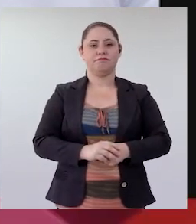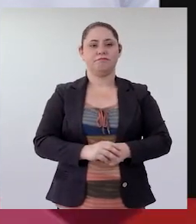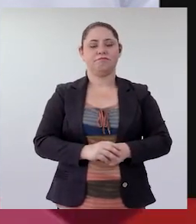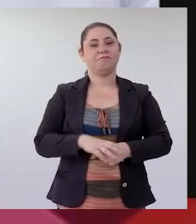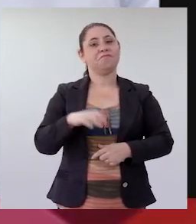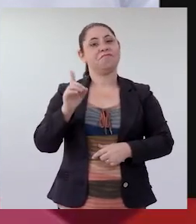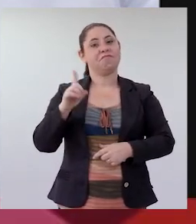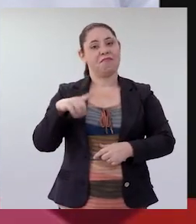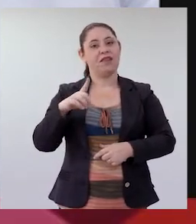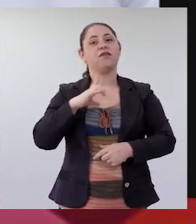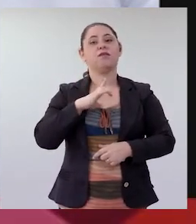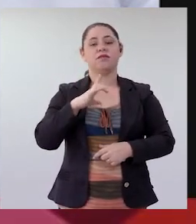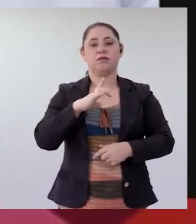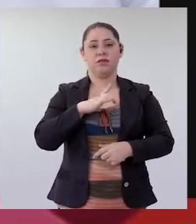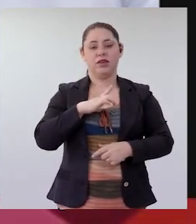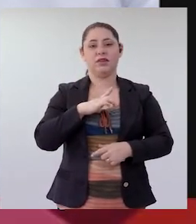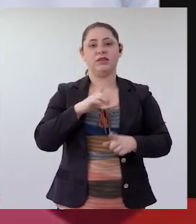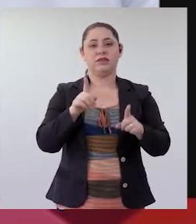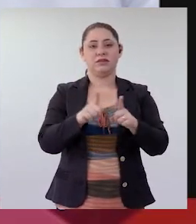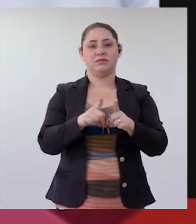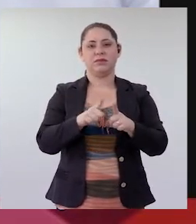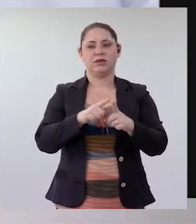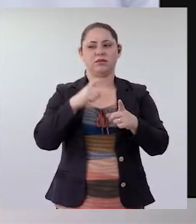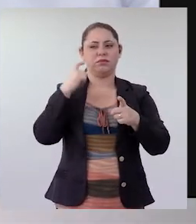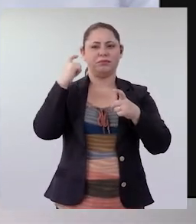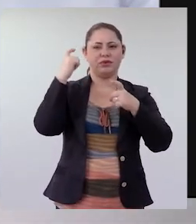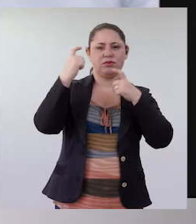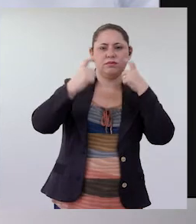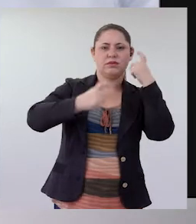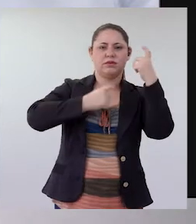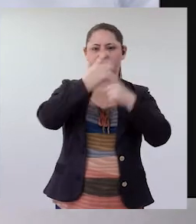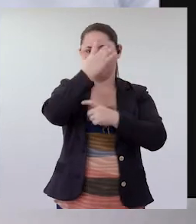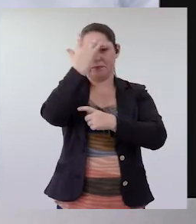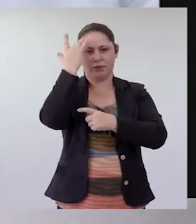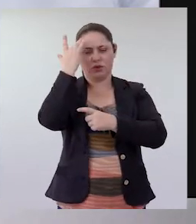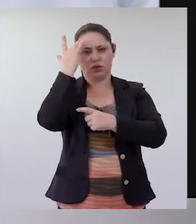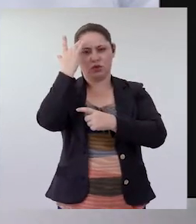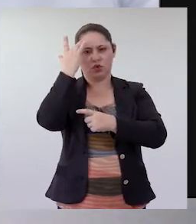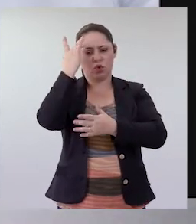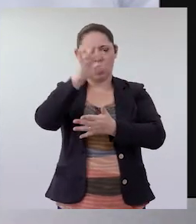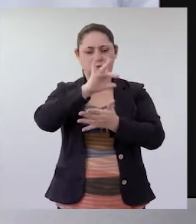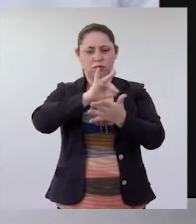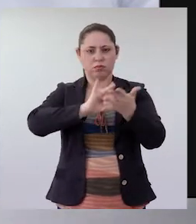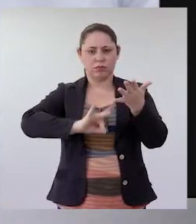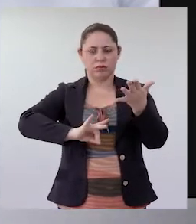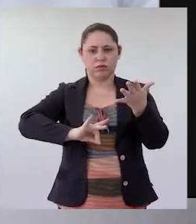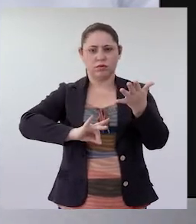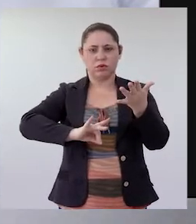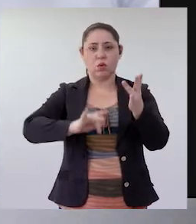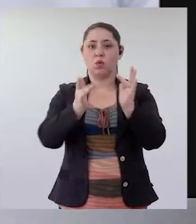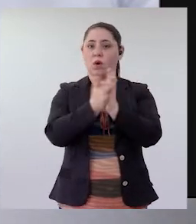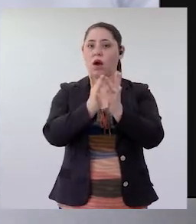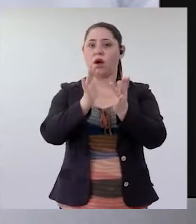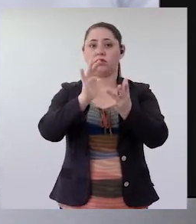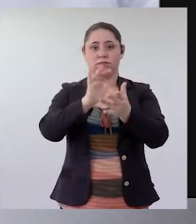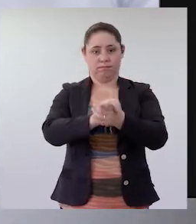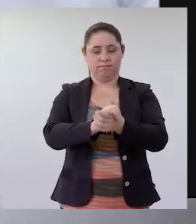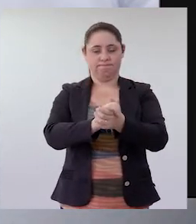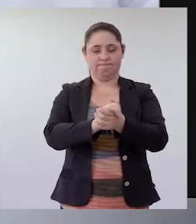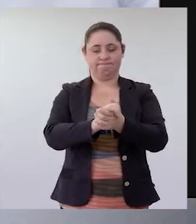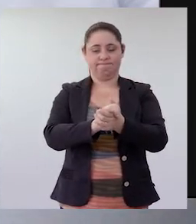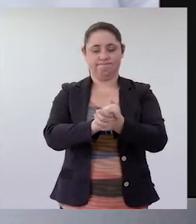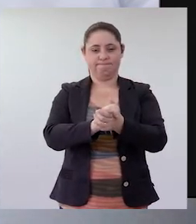A gente também tem assistido, né, uma preocupação das pessoas em relação à formalização dos